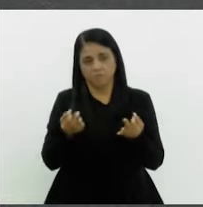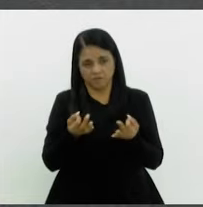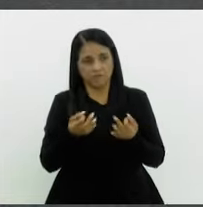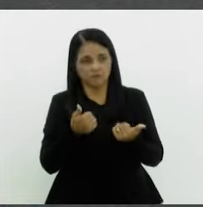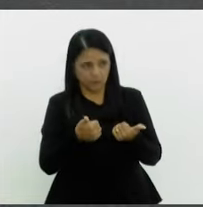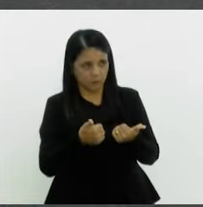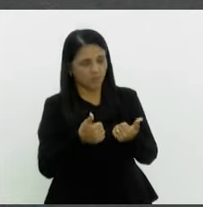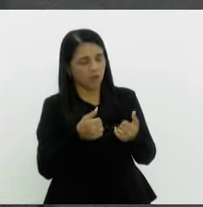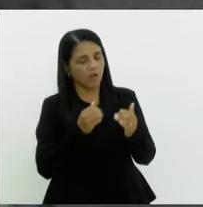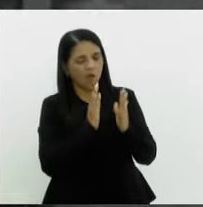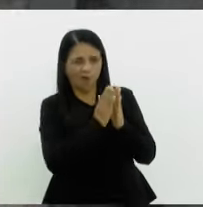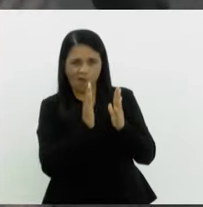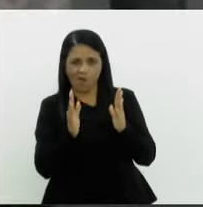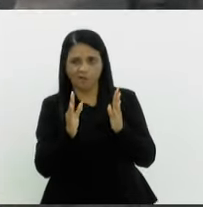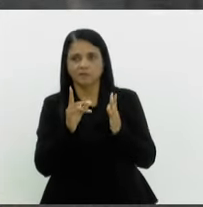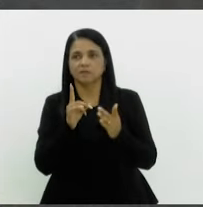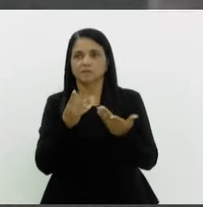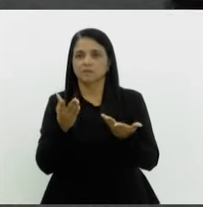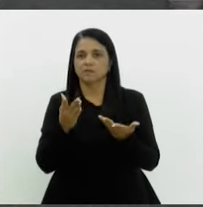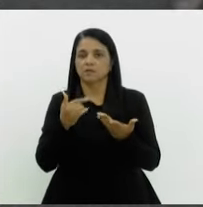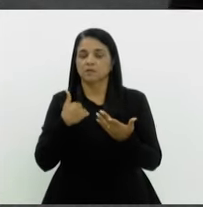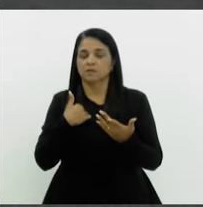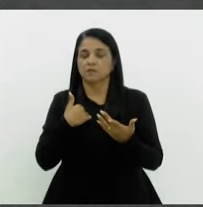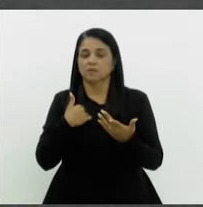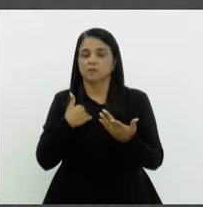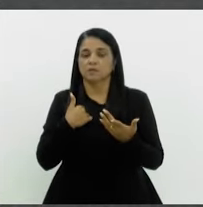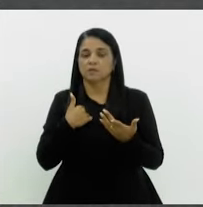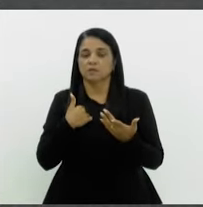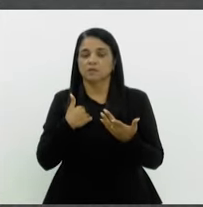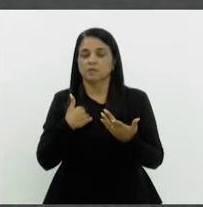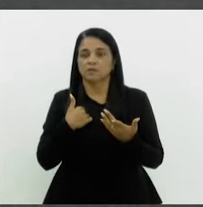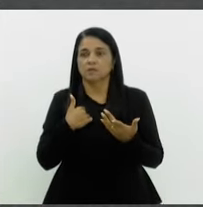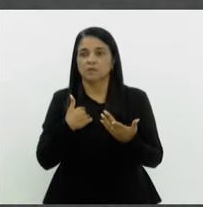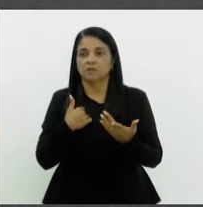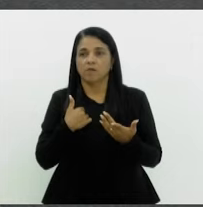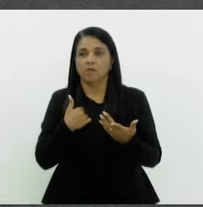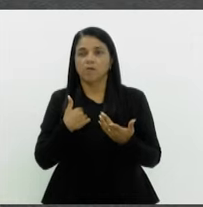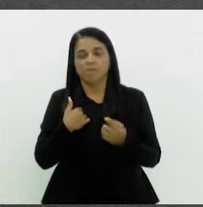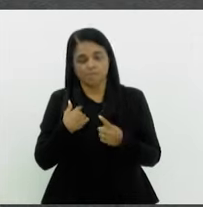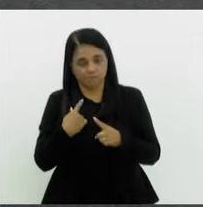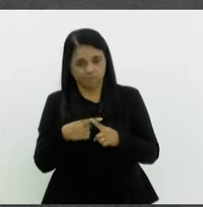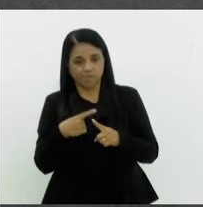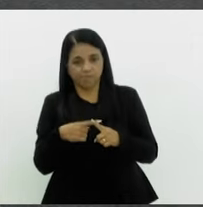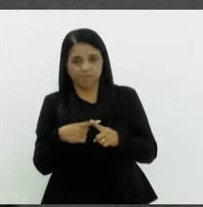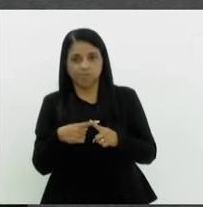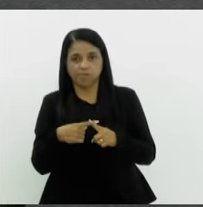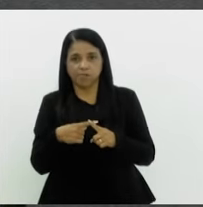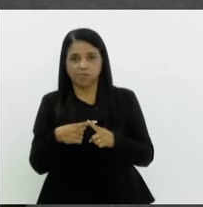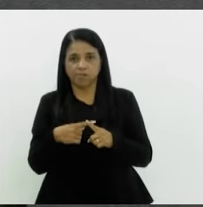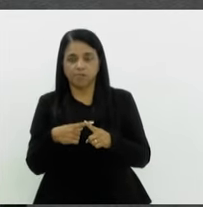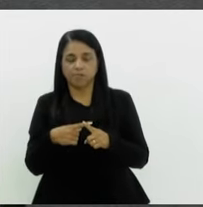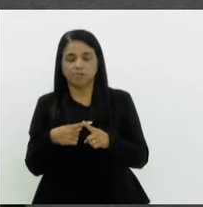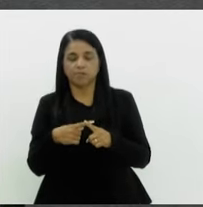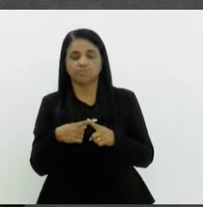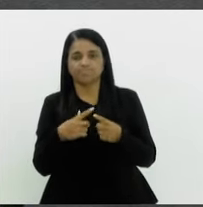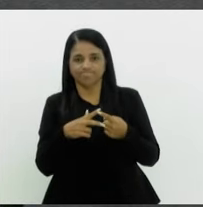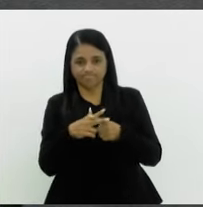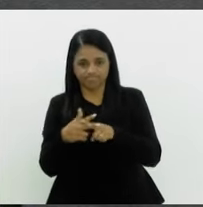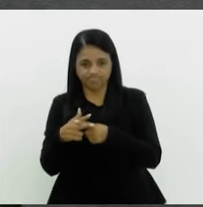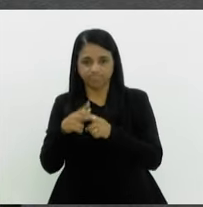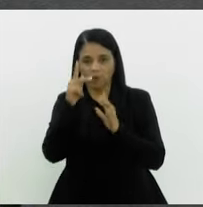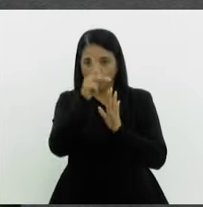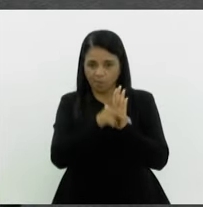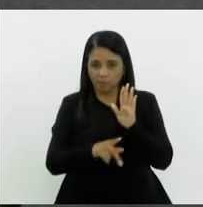uma questão de ordem, realmente, sim, com relação a isso, porque para ter essa retificação de que o